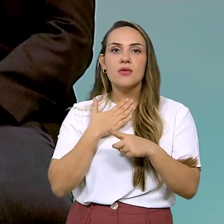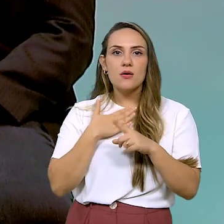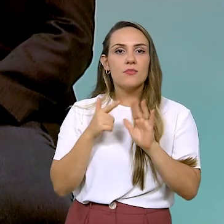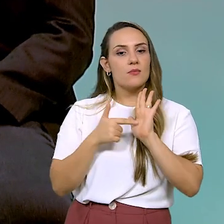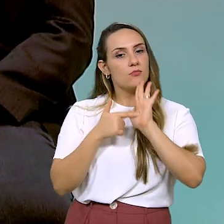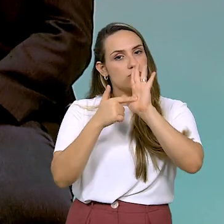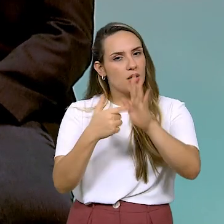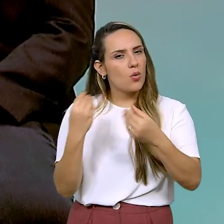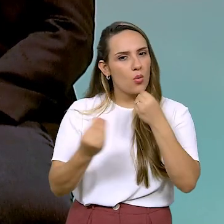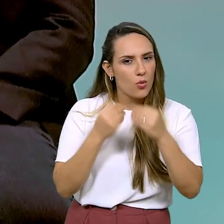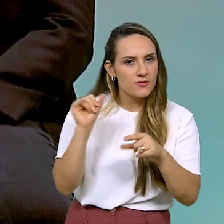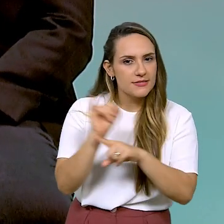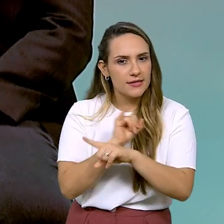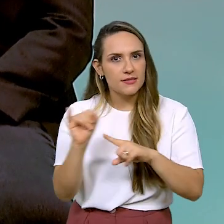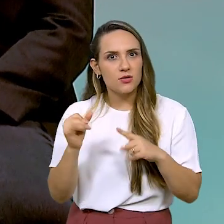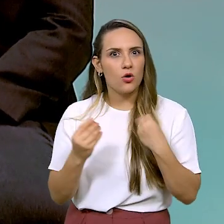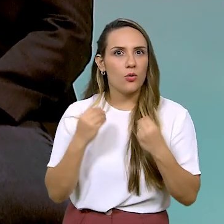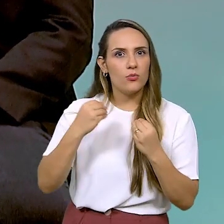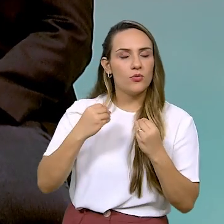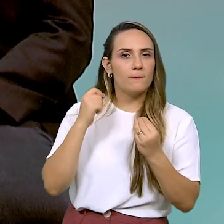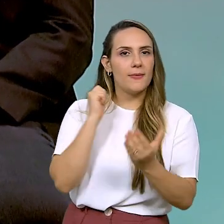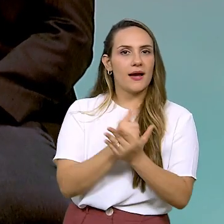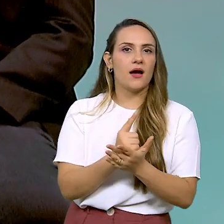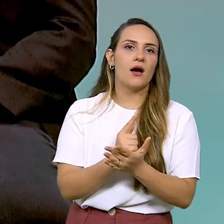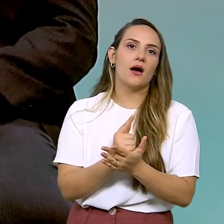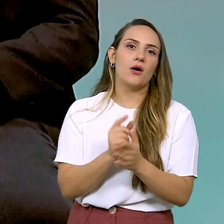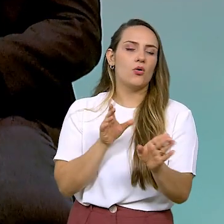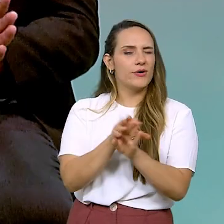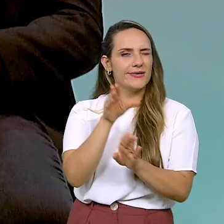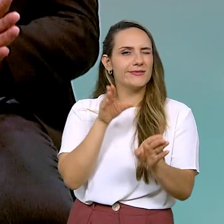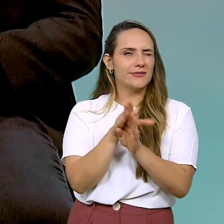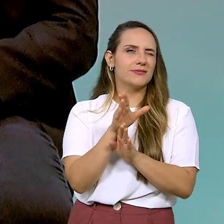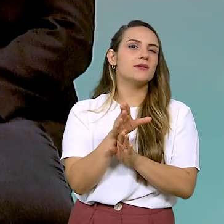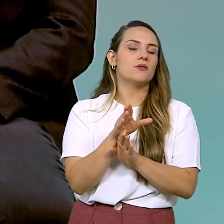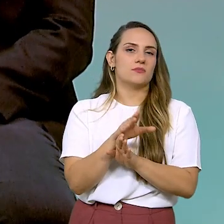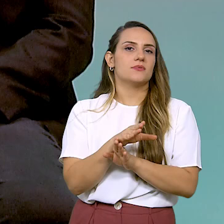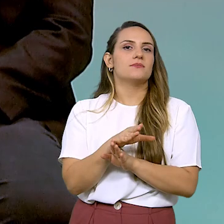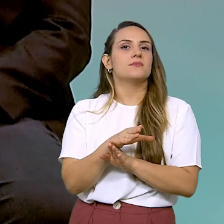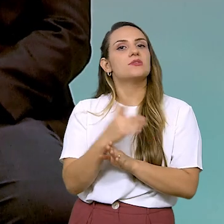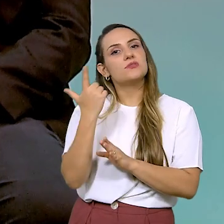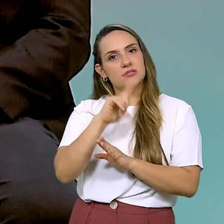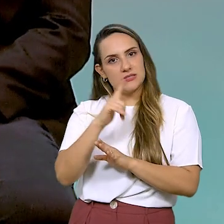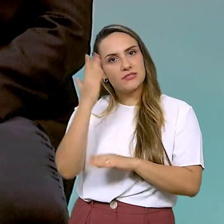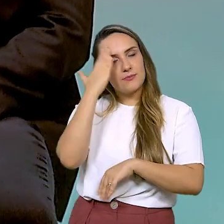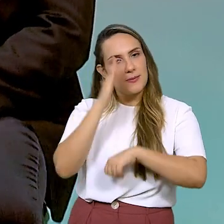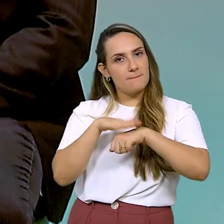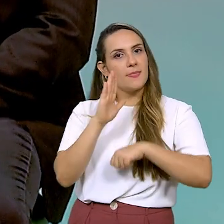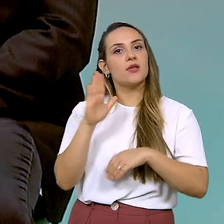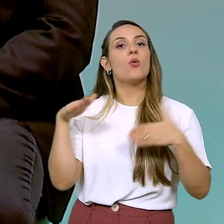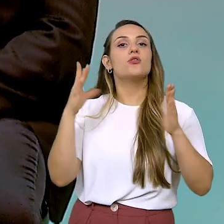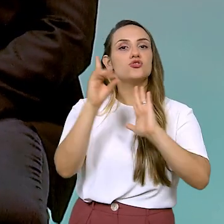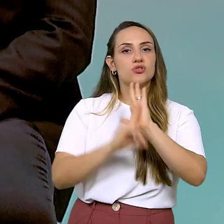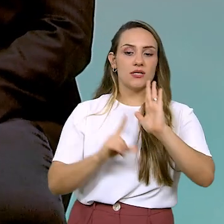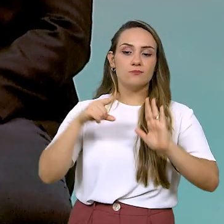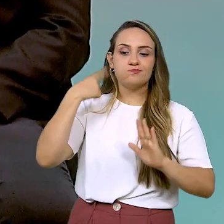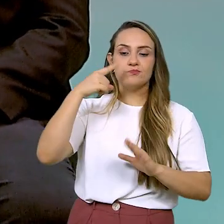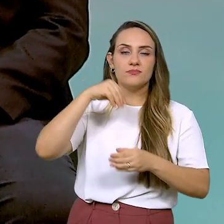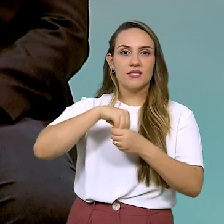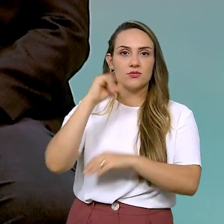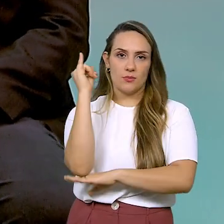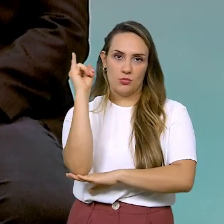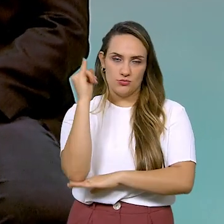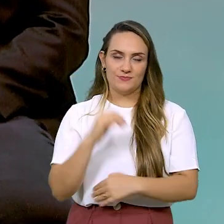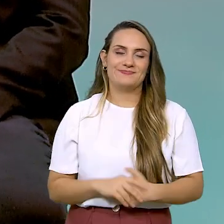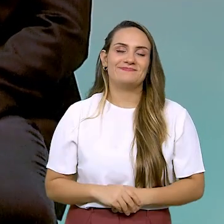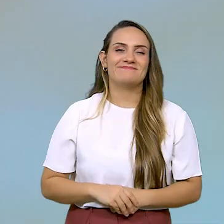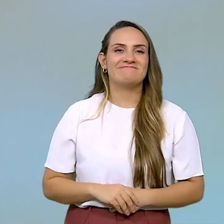né, práticas para essas pessoas, fornecer até uma espécie de uma mini consultoria para deixá-los mais informados acerca dos seus direitos